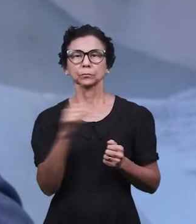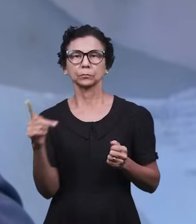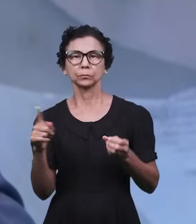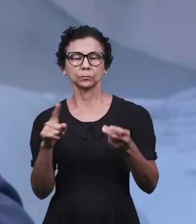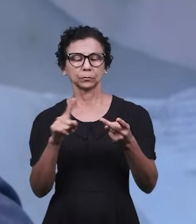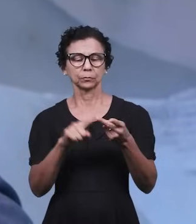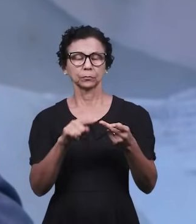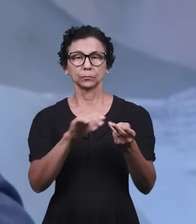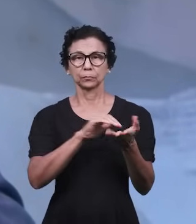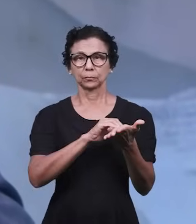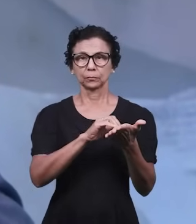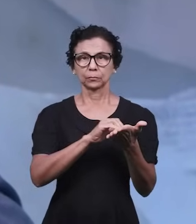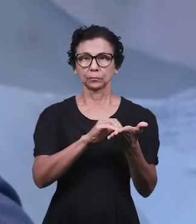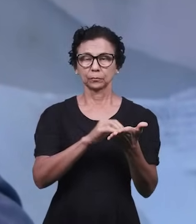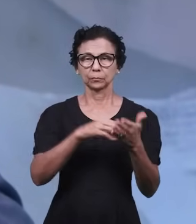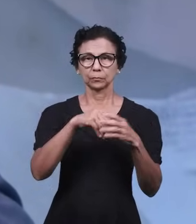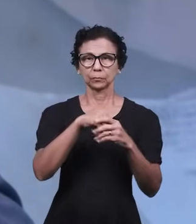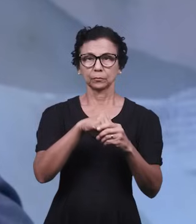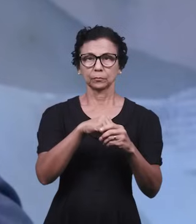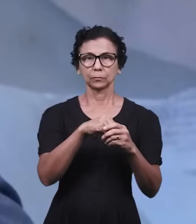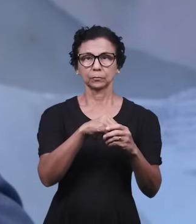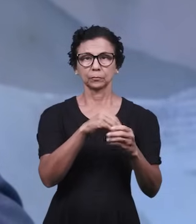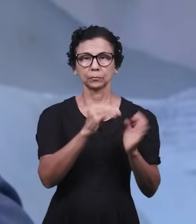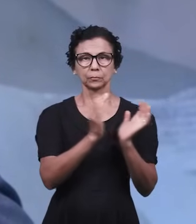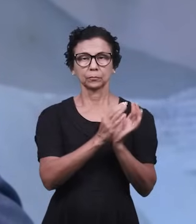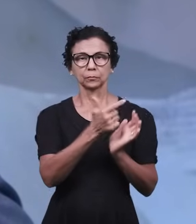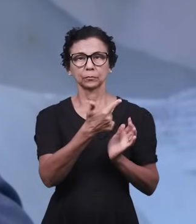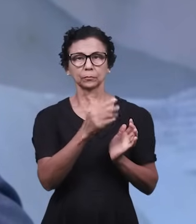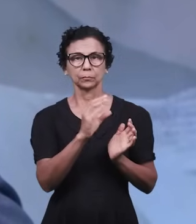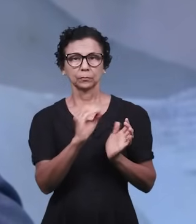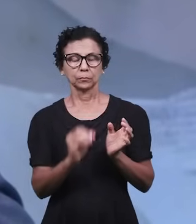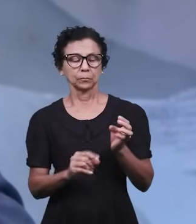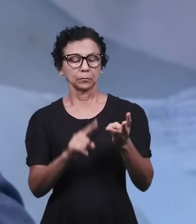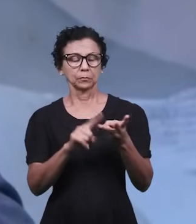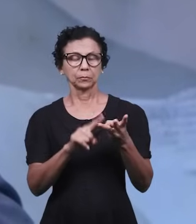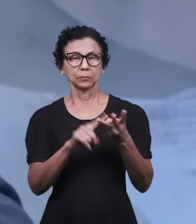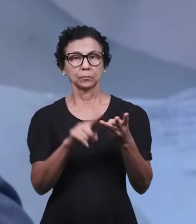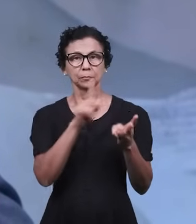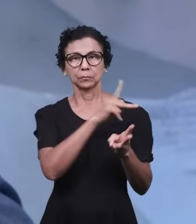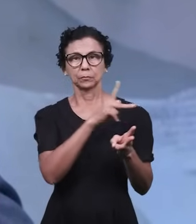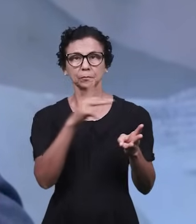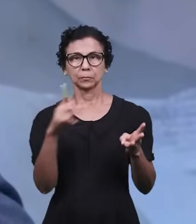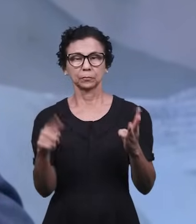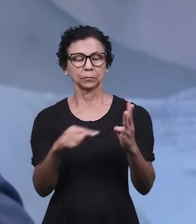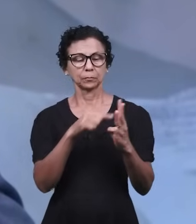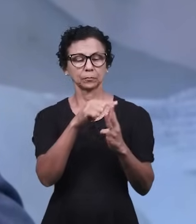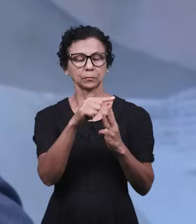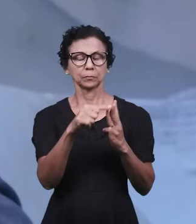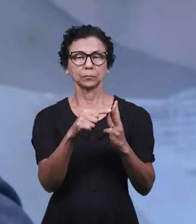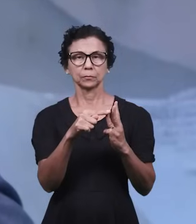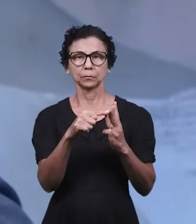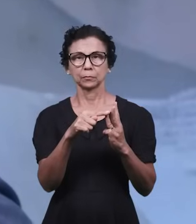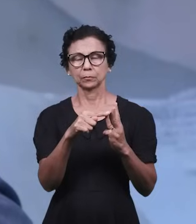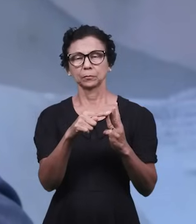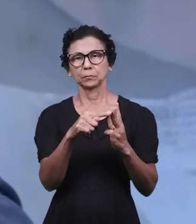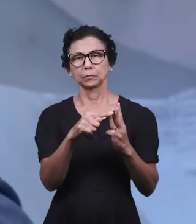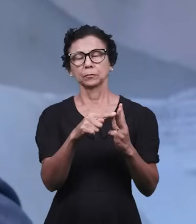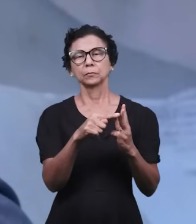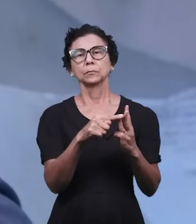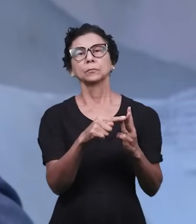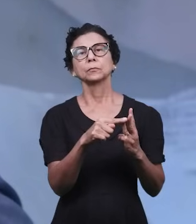que faz parte do conselho dos 20, e o presidente. Então, esse trio, a governança da